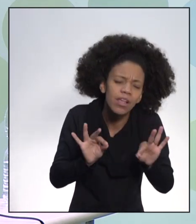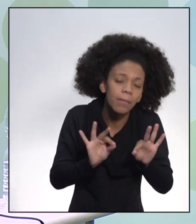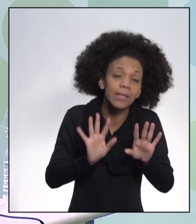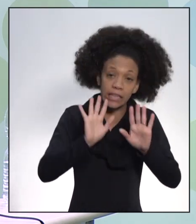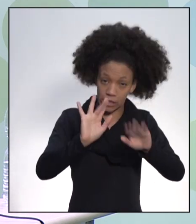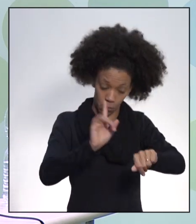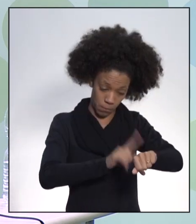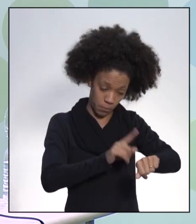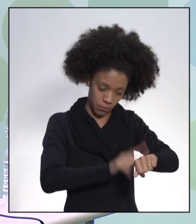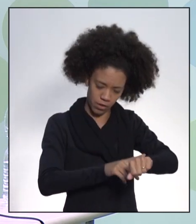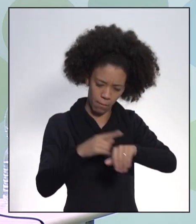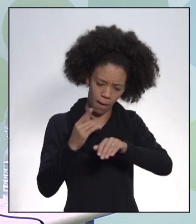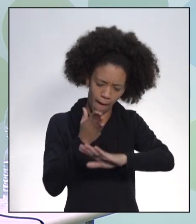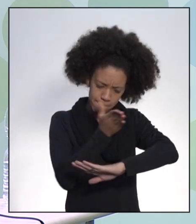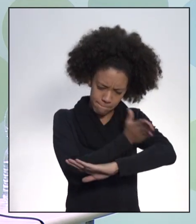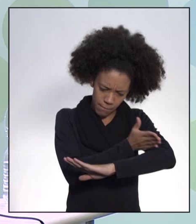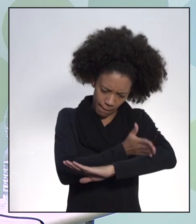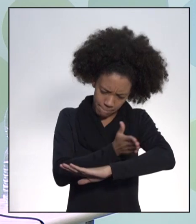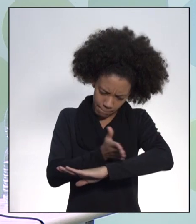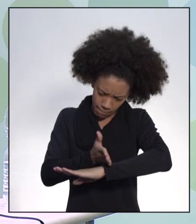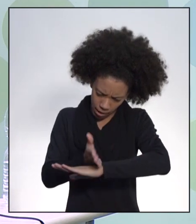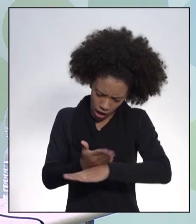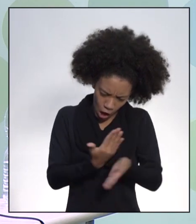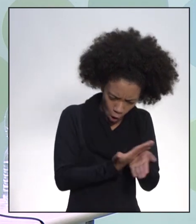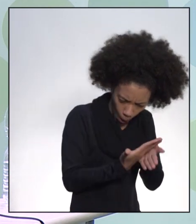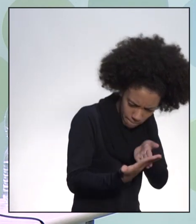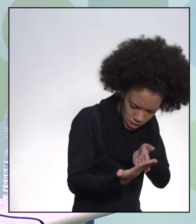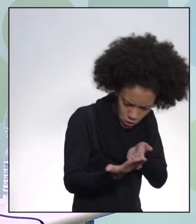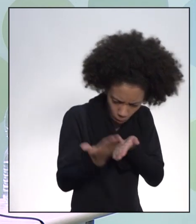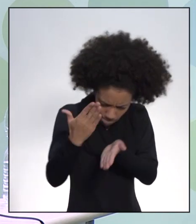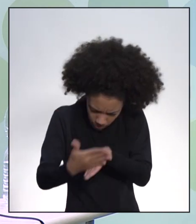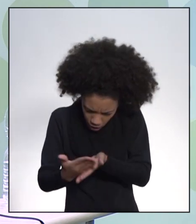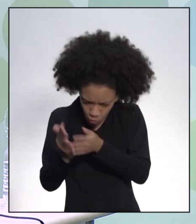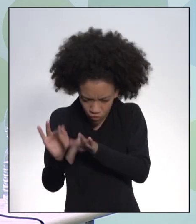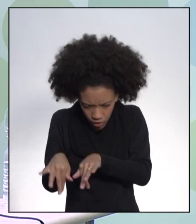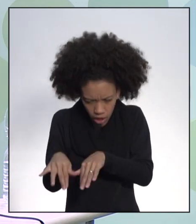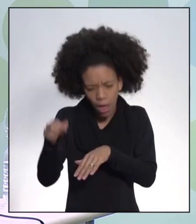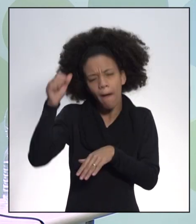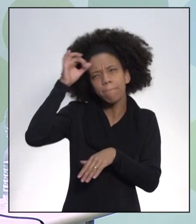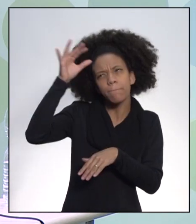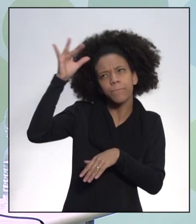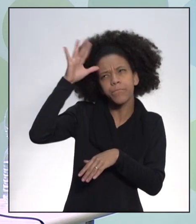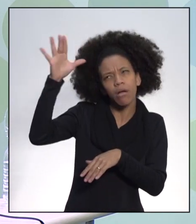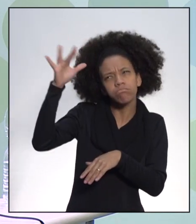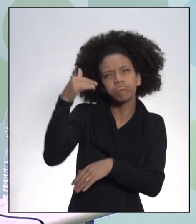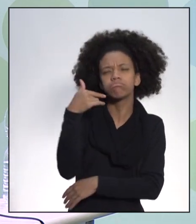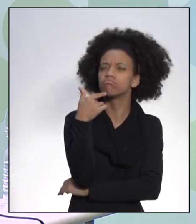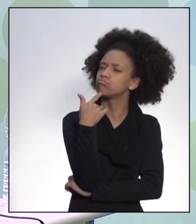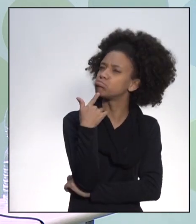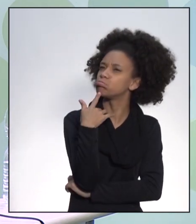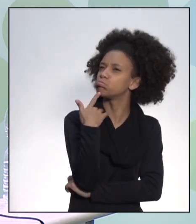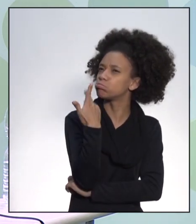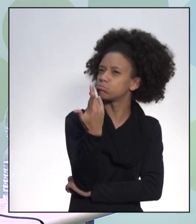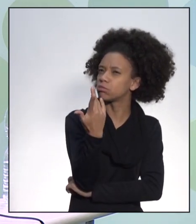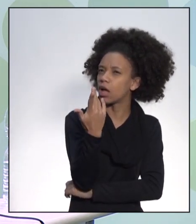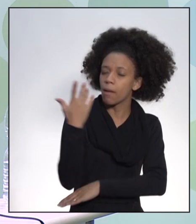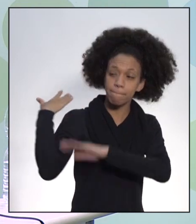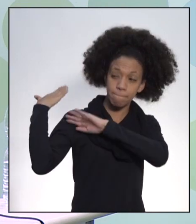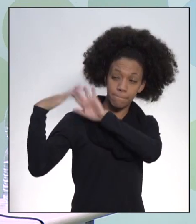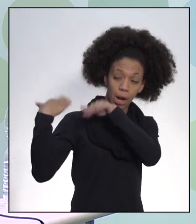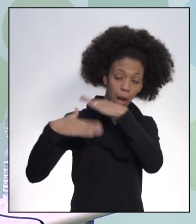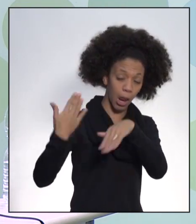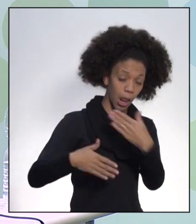a história cronológica, de começo, meio e fim, ela é psicológico, é em flashback,